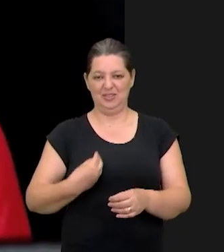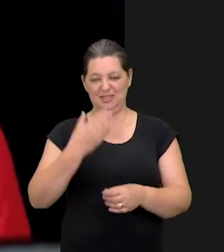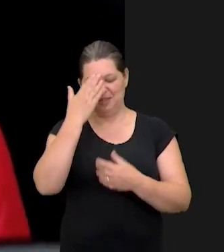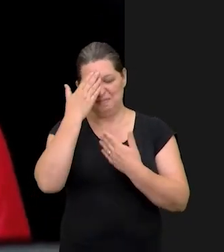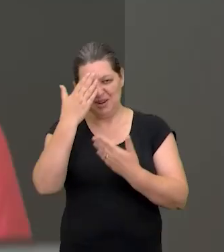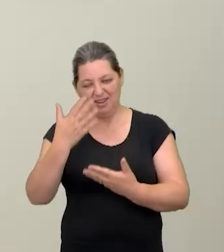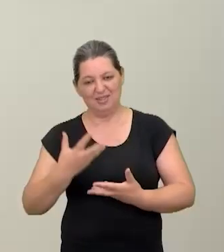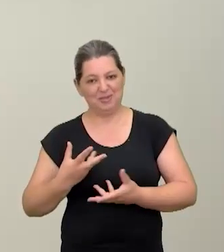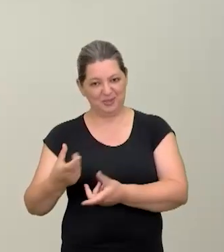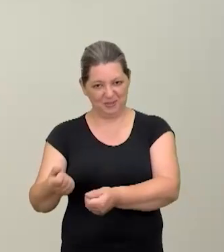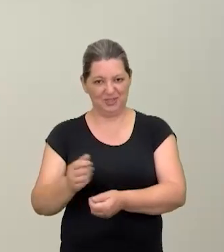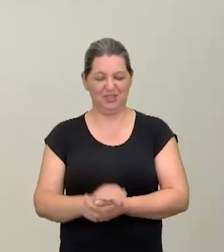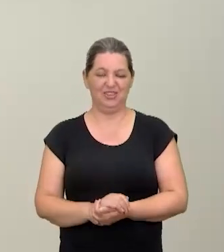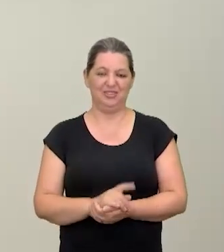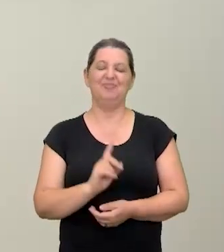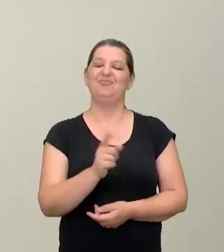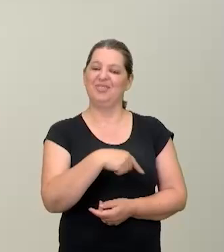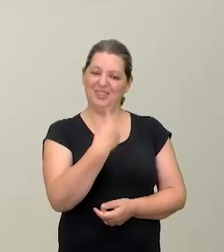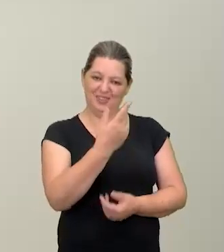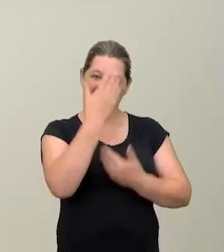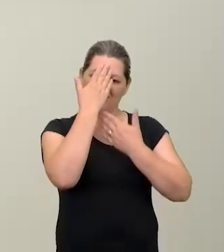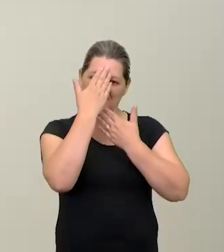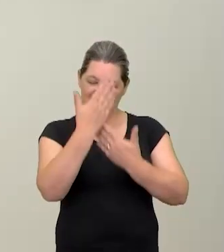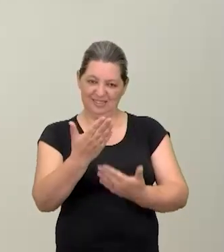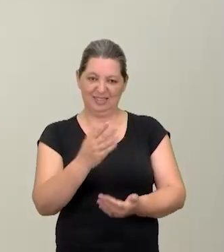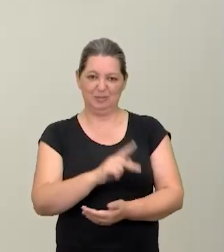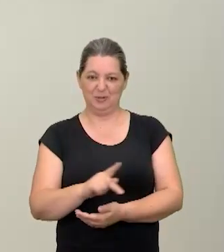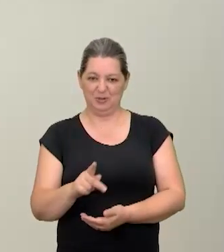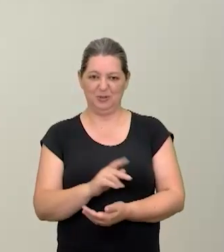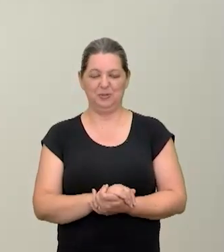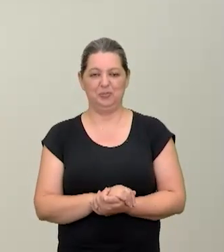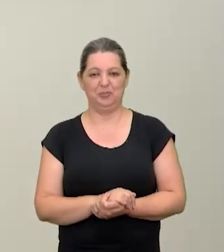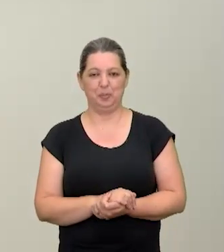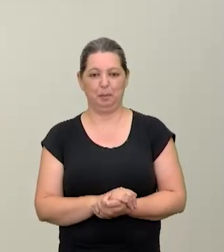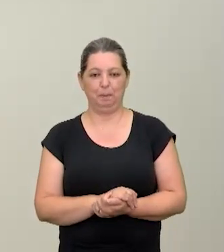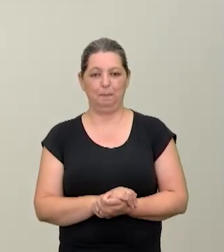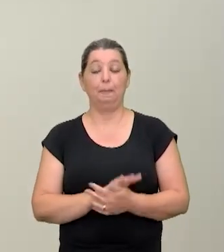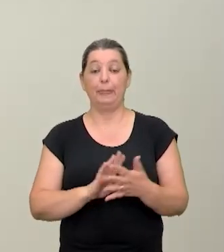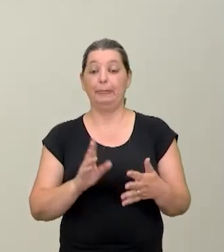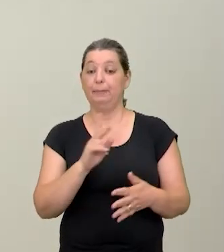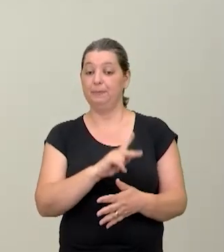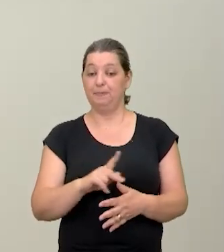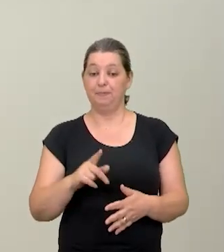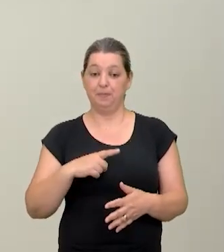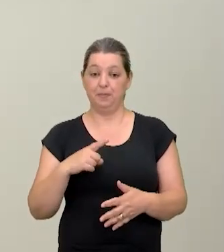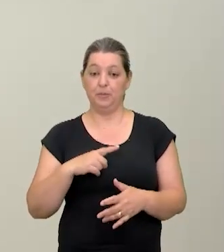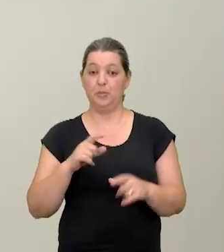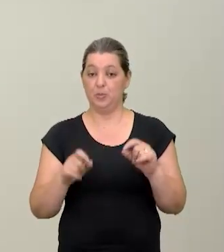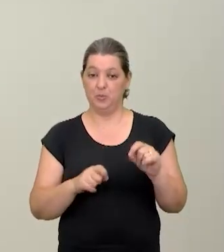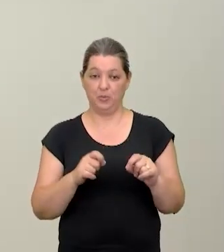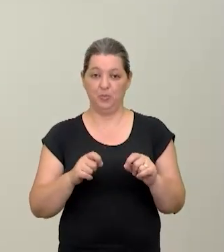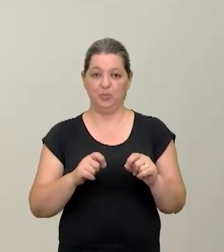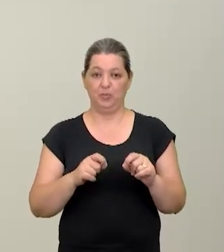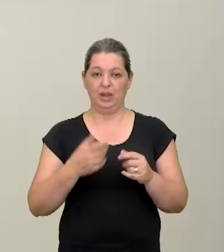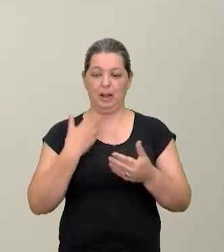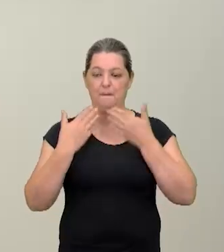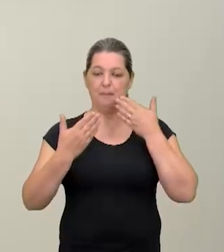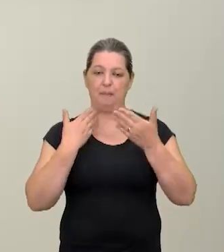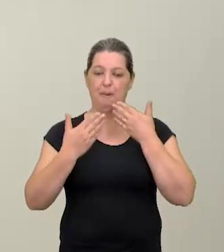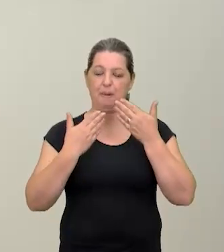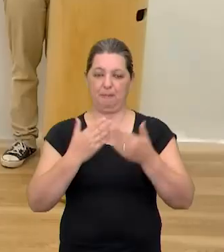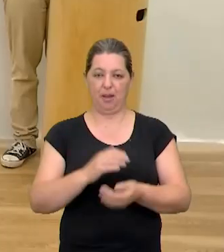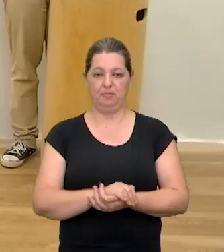convite. Nós que agradecemos, professor Jocélio, e olha só, porque o professor Jocélio está aí porque a gente vai conversar muito hoje,